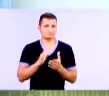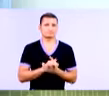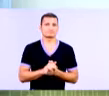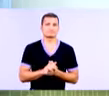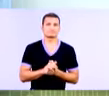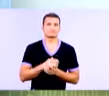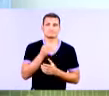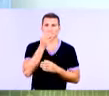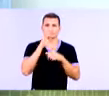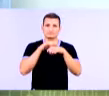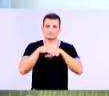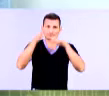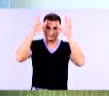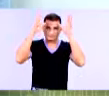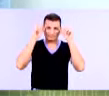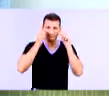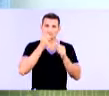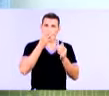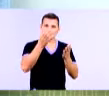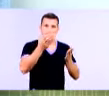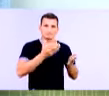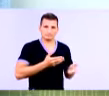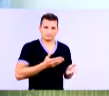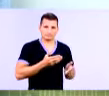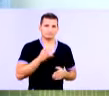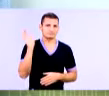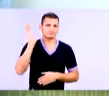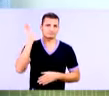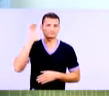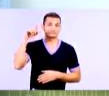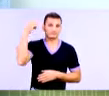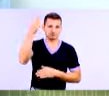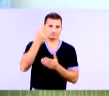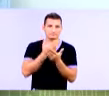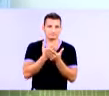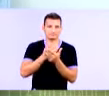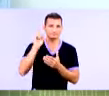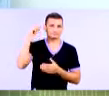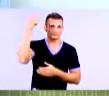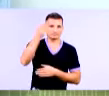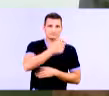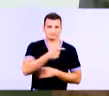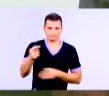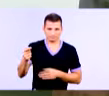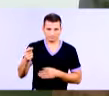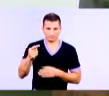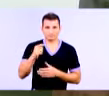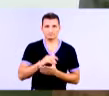Polos. Boa noite, Acre. Sejam bem-vindos e até a próxima aula, até a próxima semana, se Deus quiser.